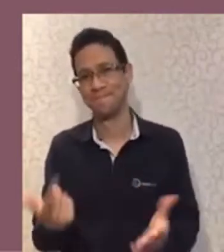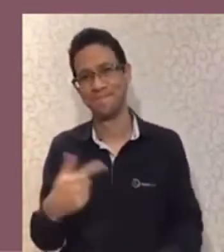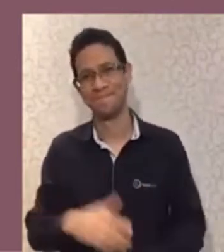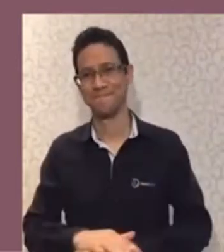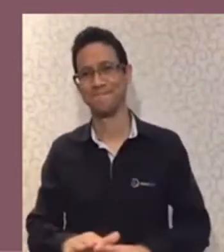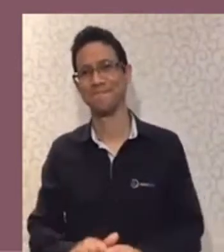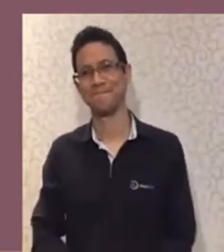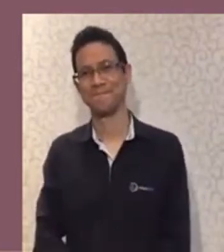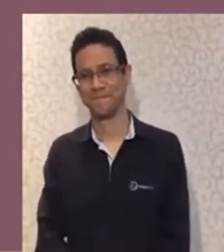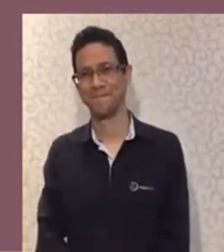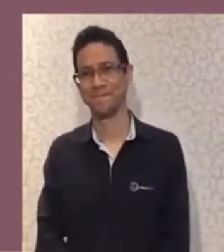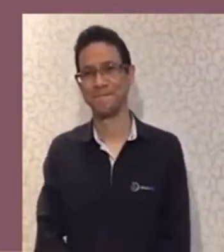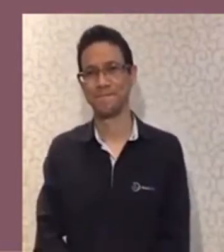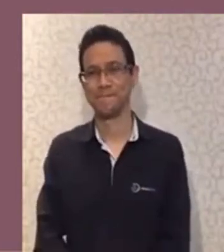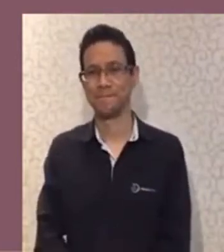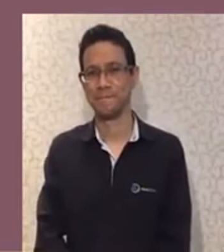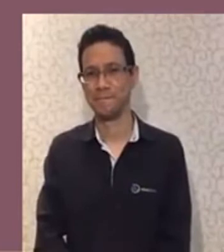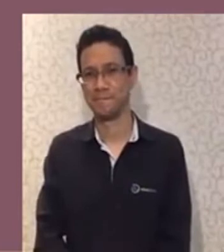isso.